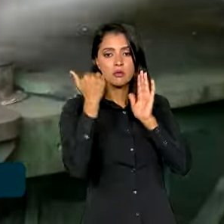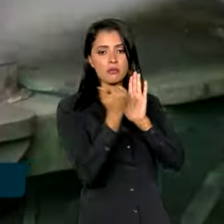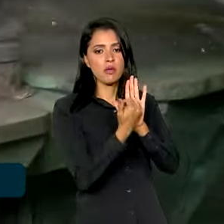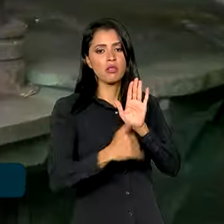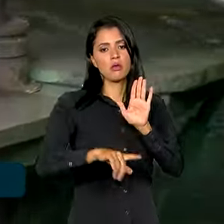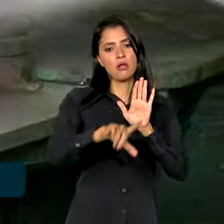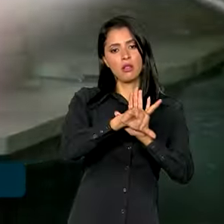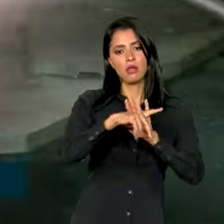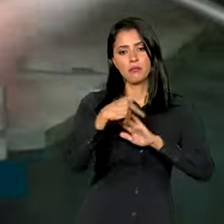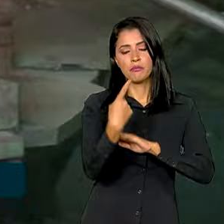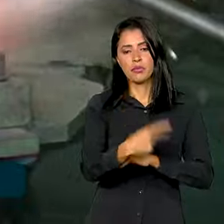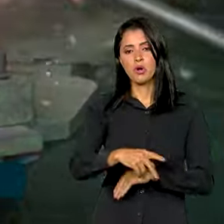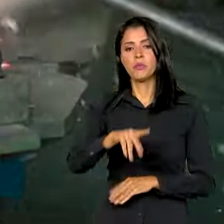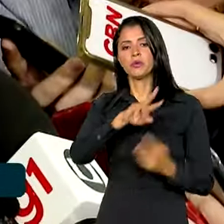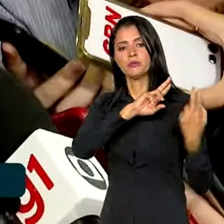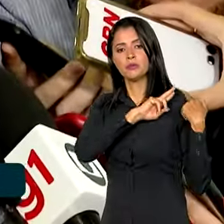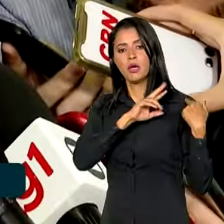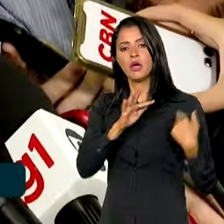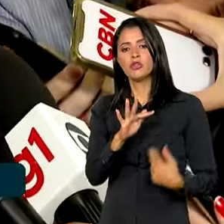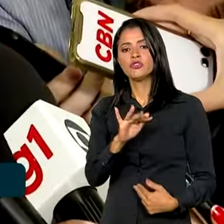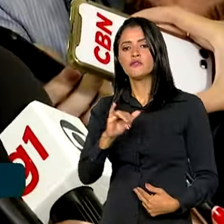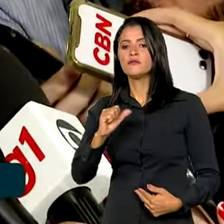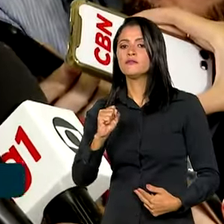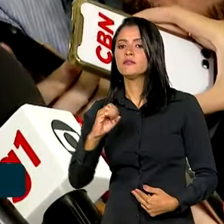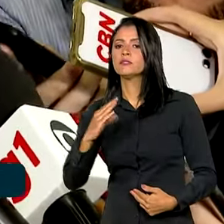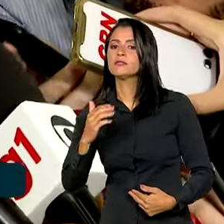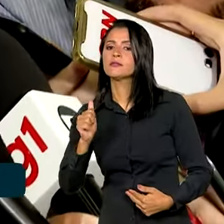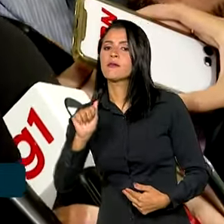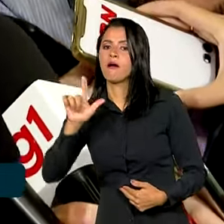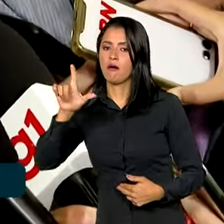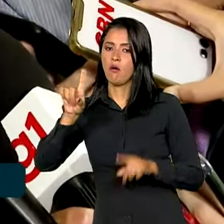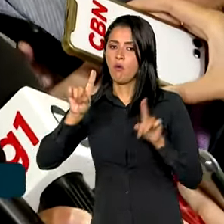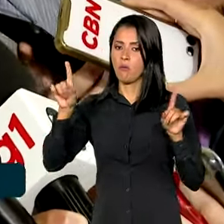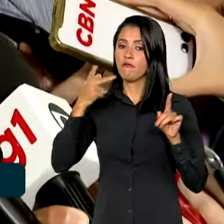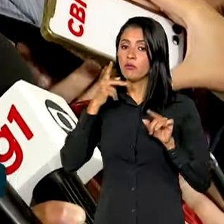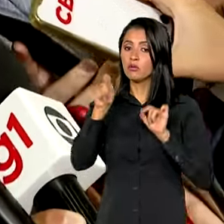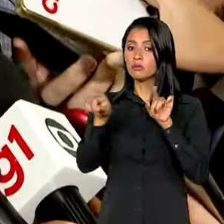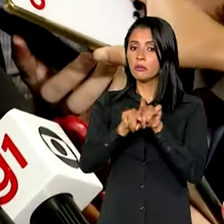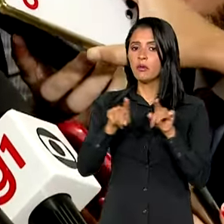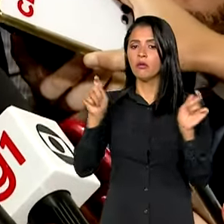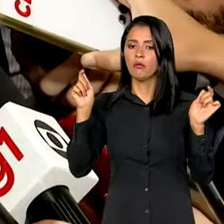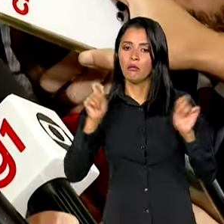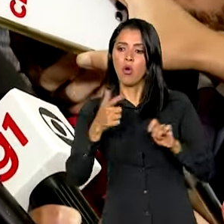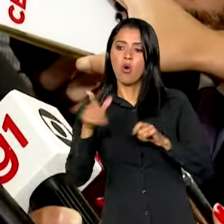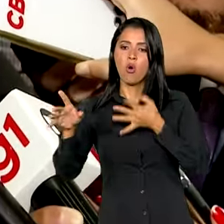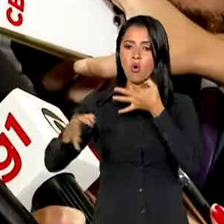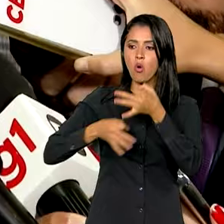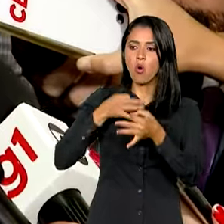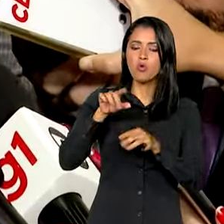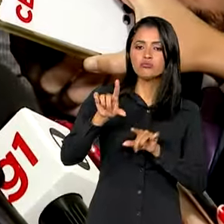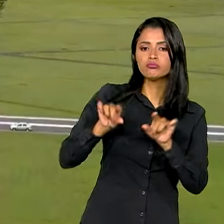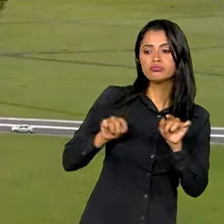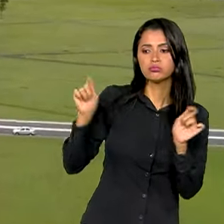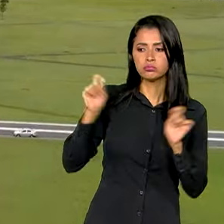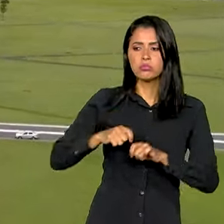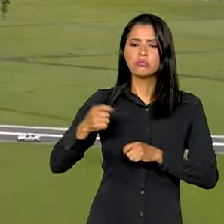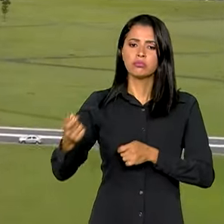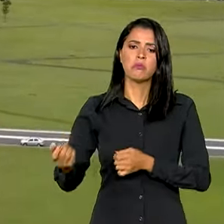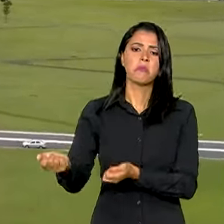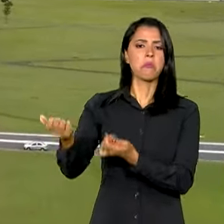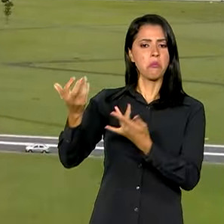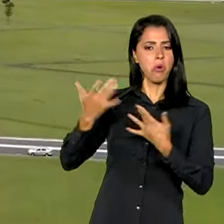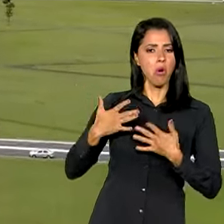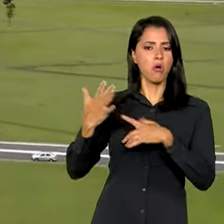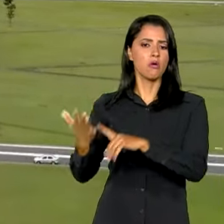de responsabilidade fiscal. Mas ele garantiu estar aberto a ouvir outras alternativas que venham a